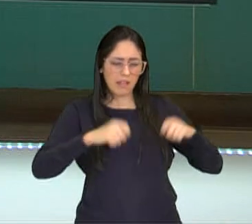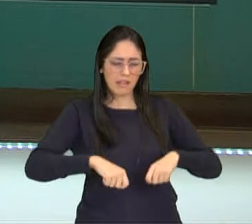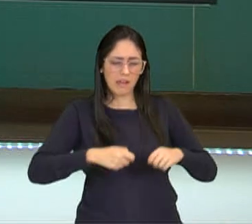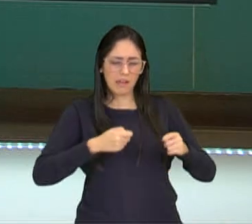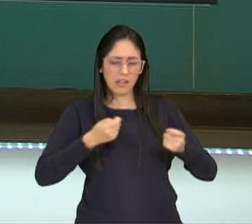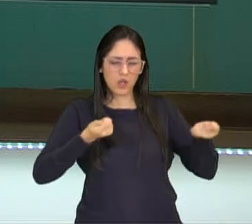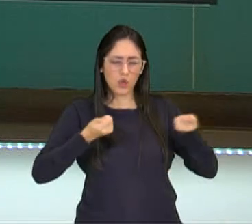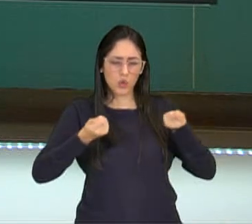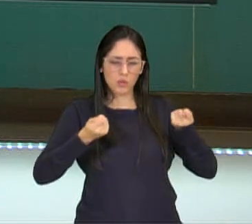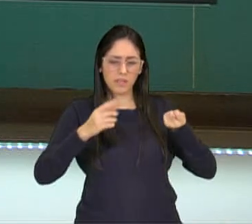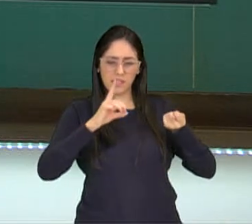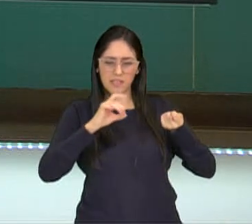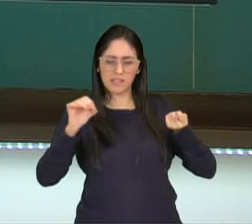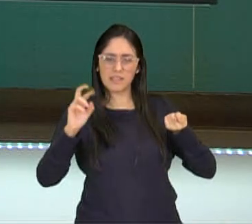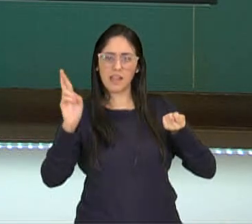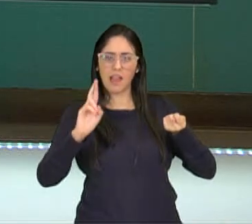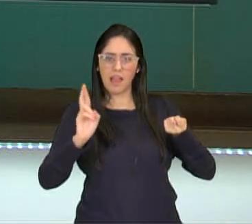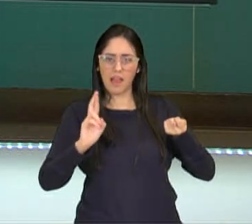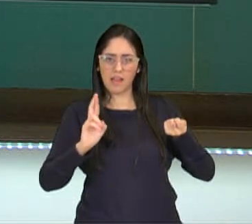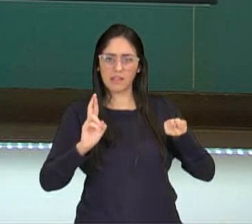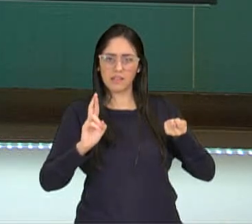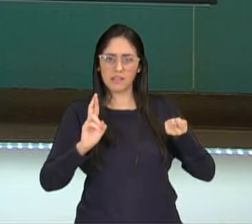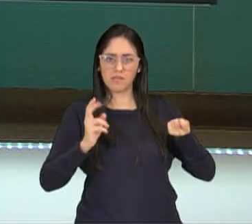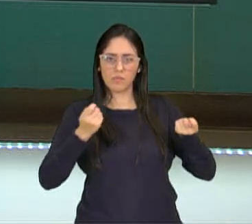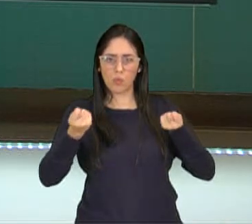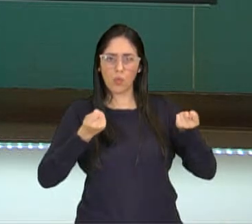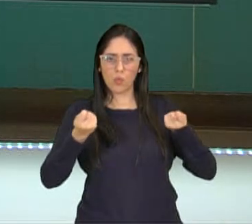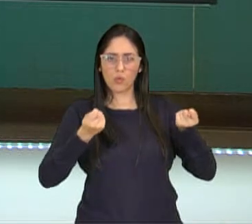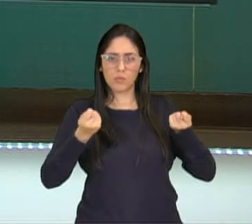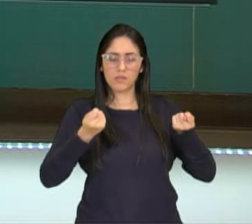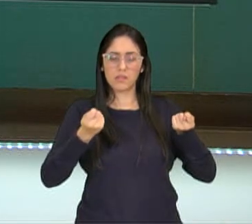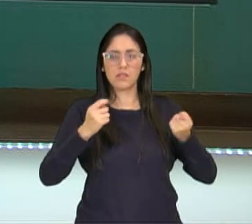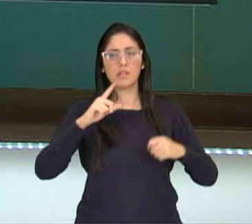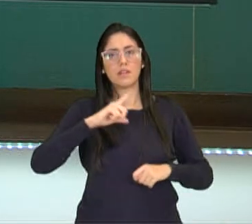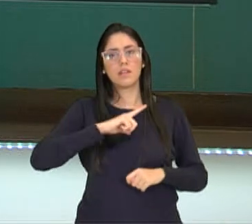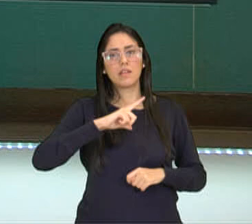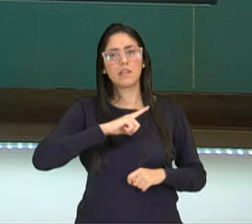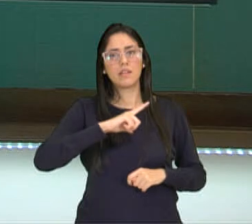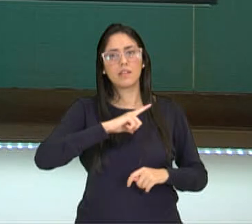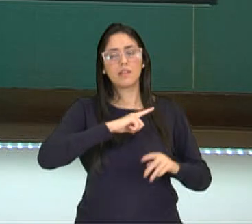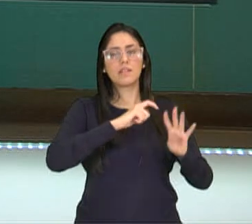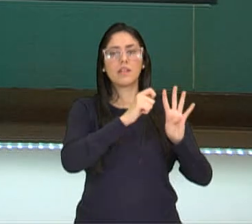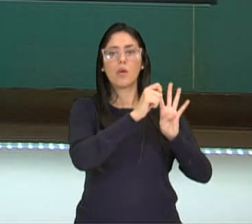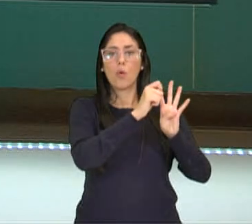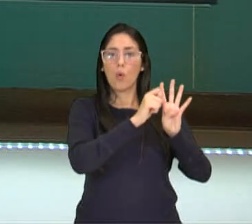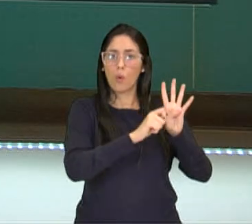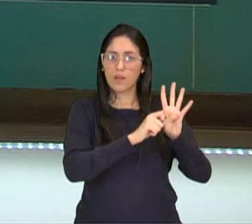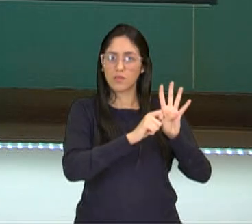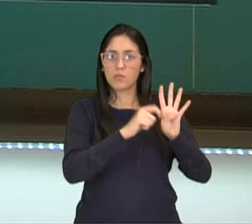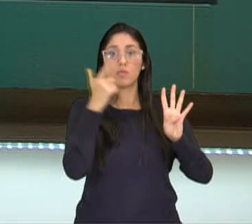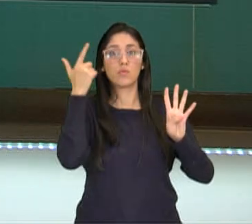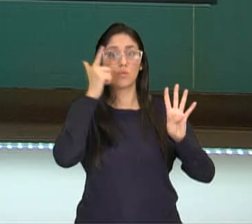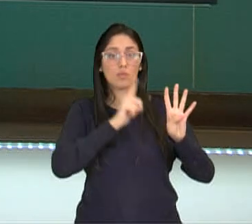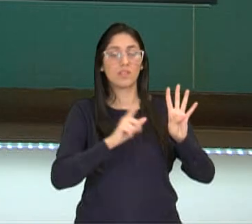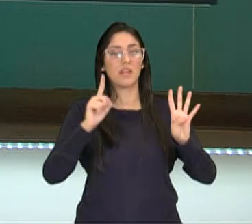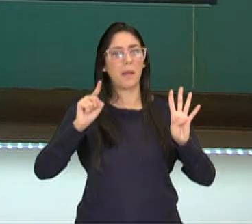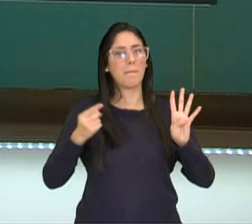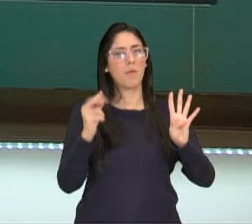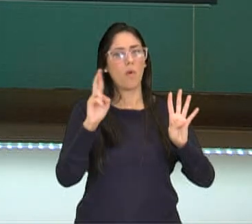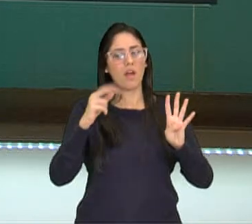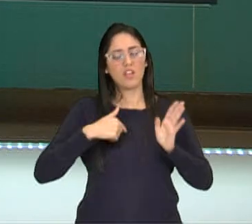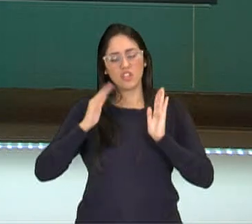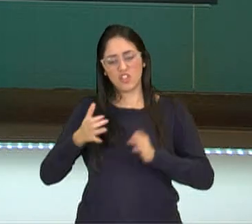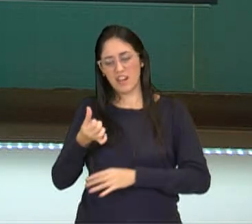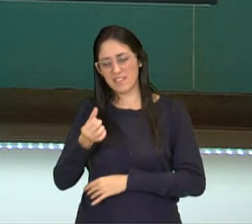esse produto que está faltando. Assim, você levaria 4 meses para atingir os R$ 1.000, porque você já tem 600, depois de